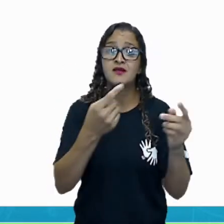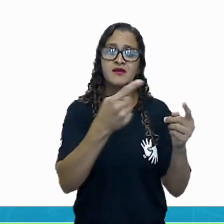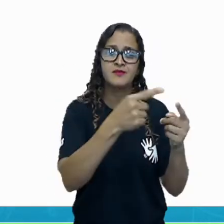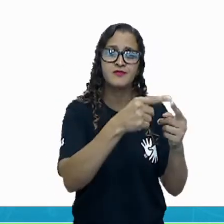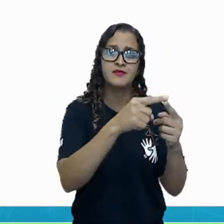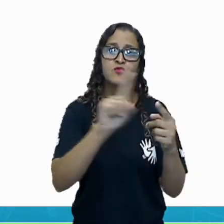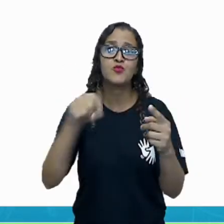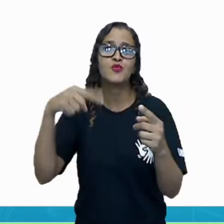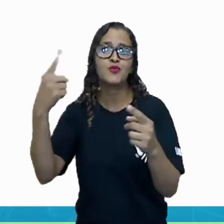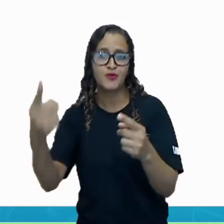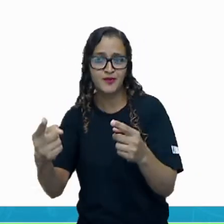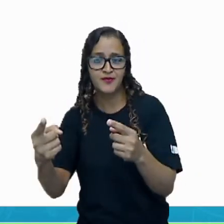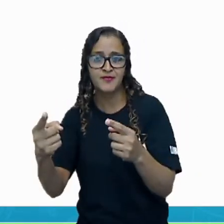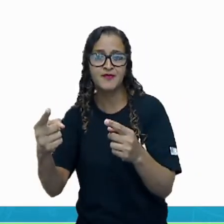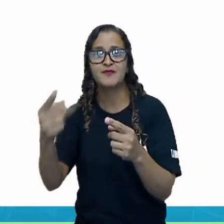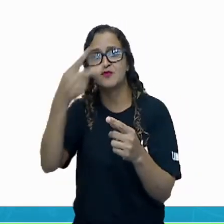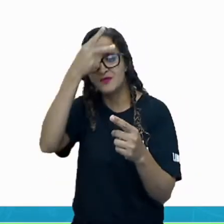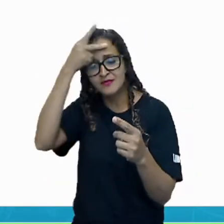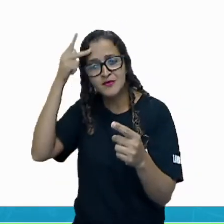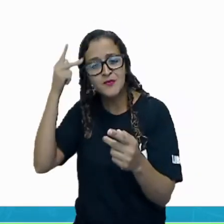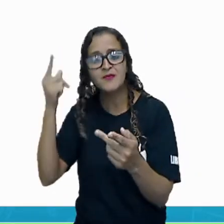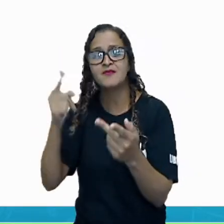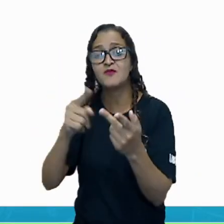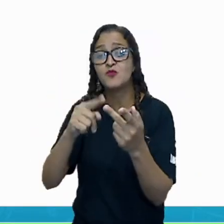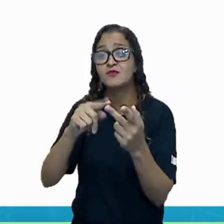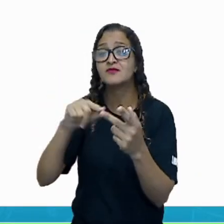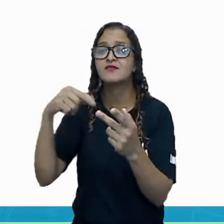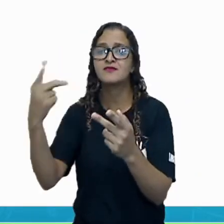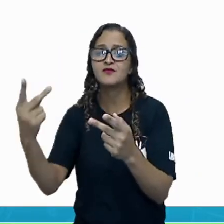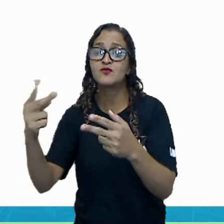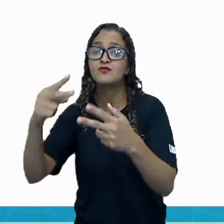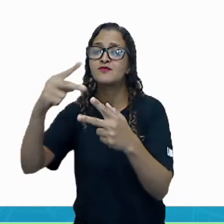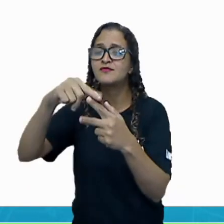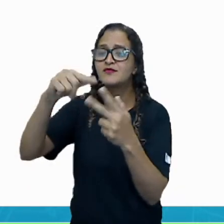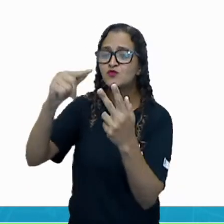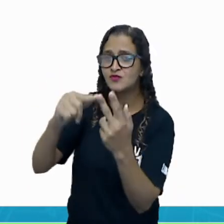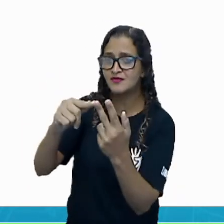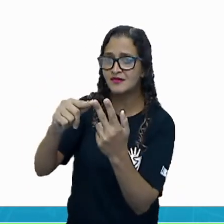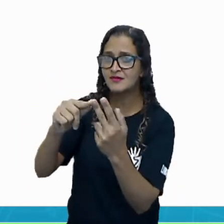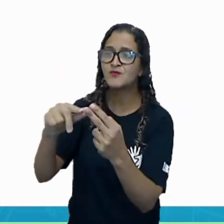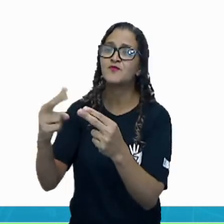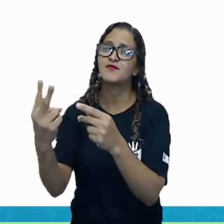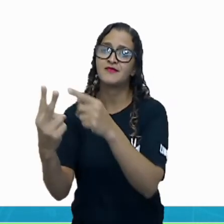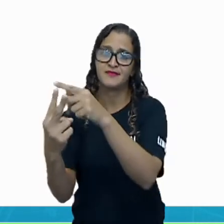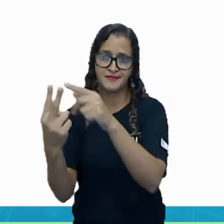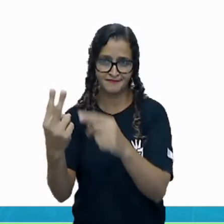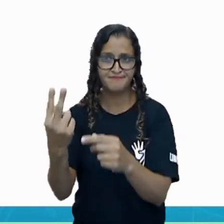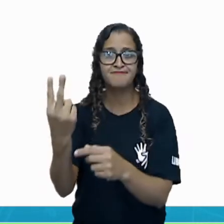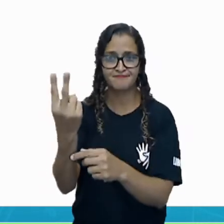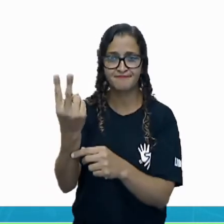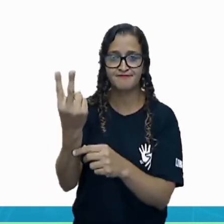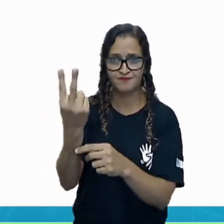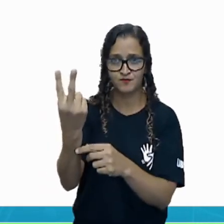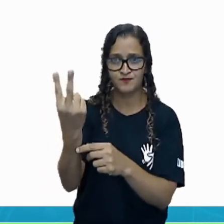ficou fácil. Eu sei que 1 mais 1 é igual a 2. Muito